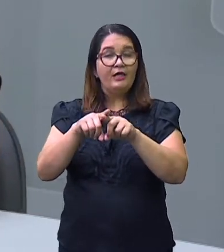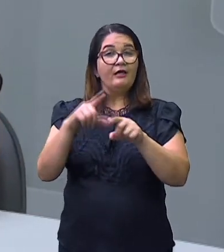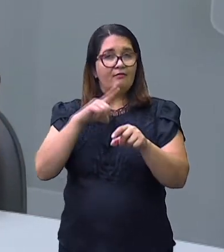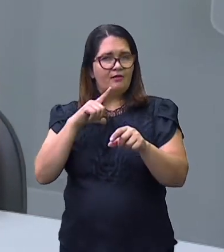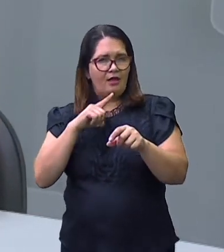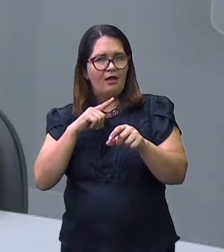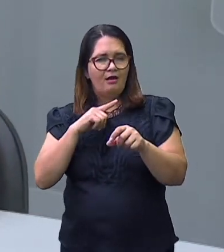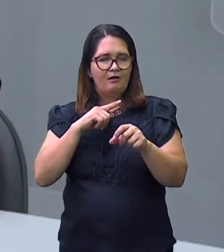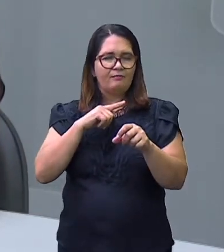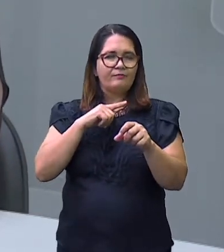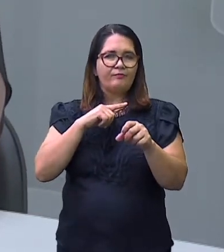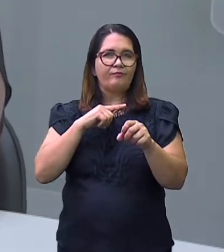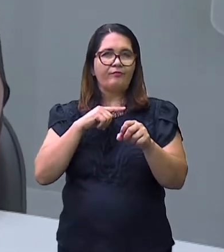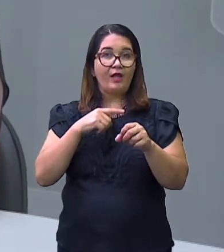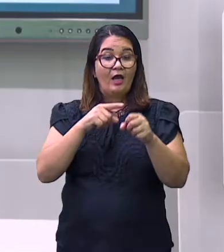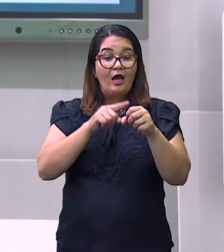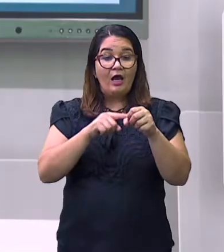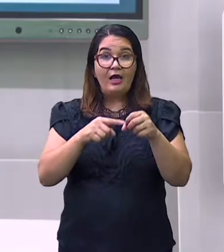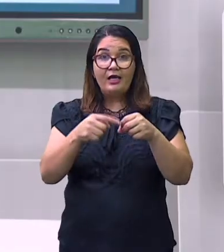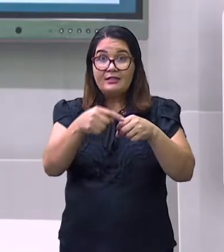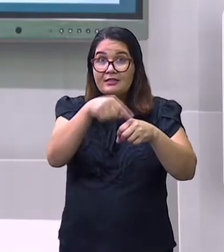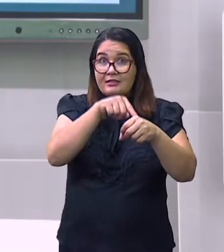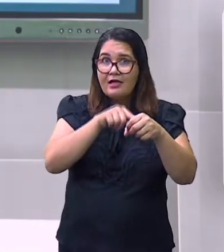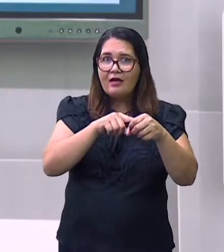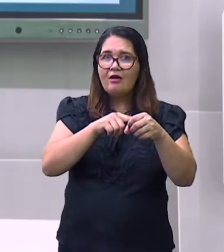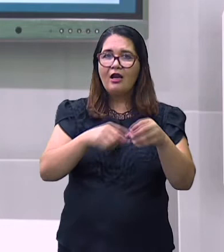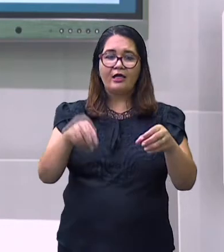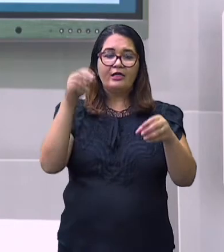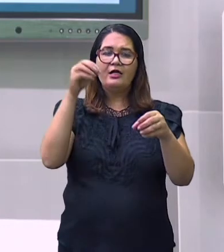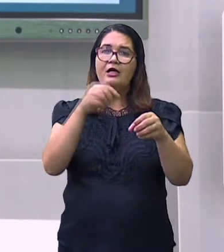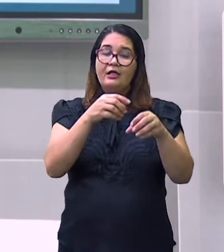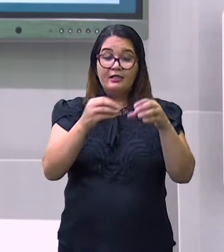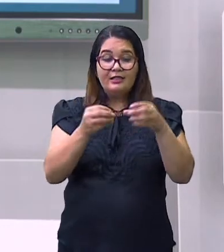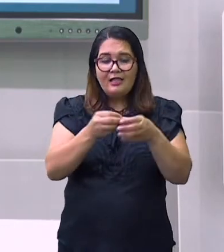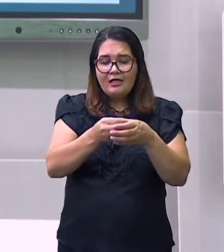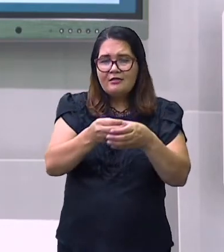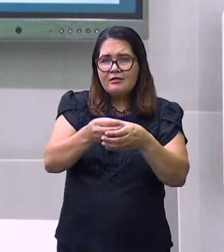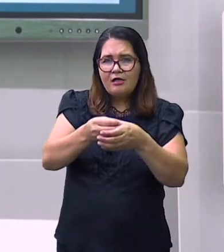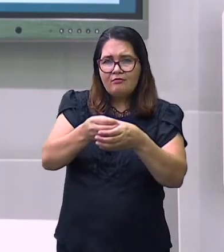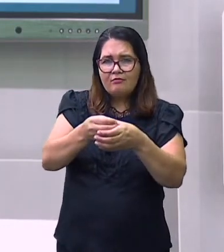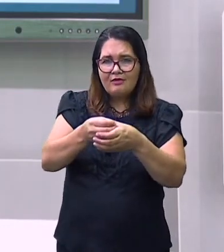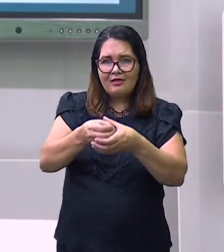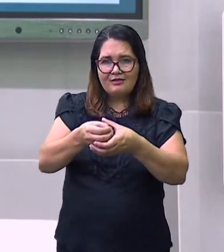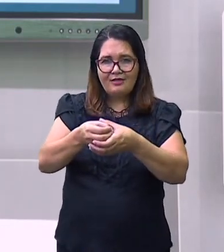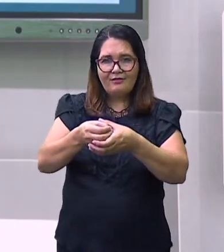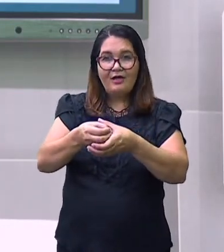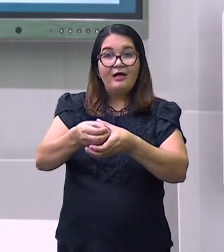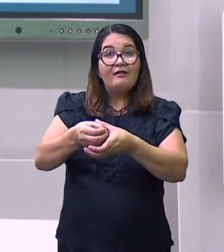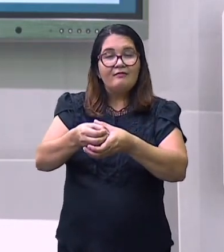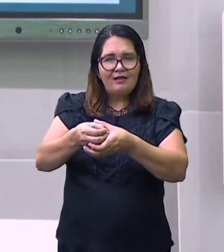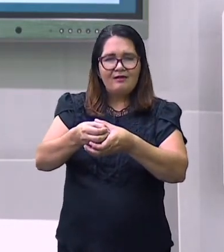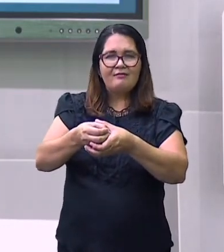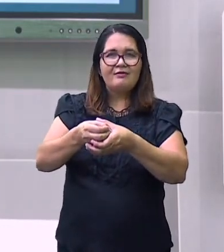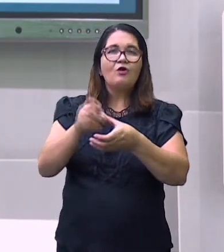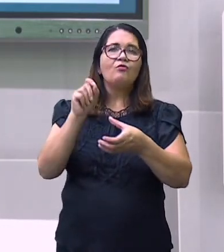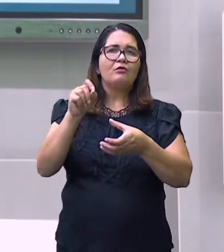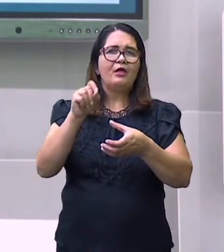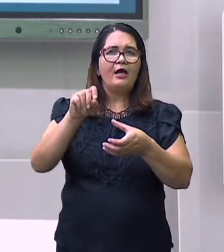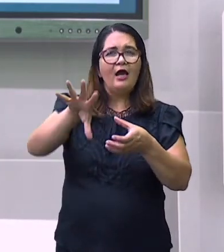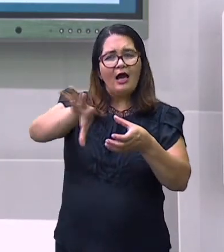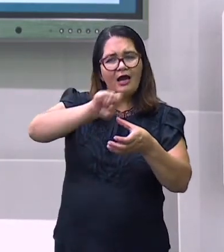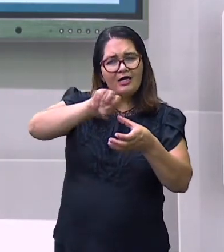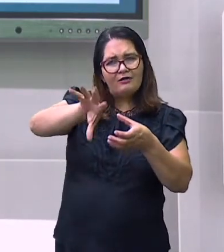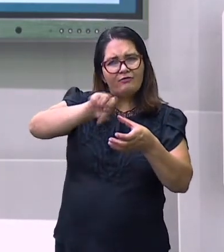organismo. A condição de capturar, guardar, né, armazenar e distribuir quando necessário